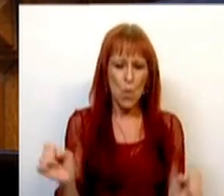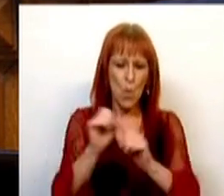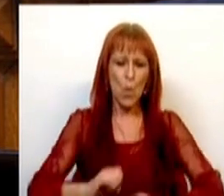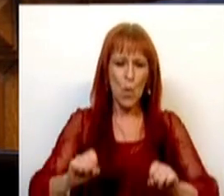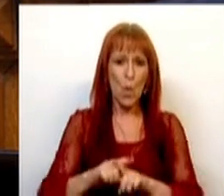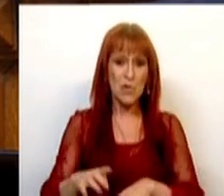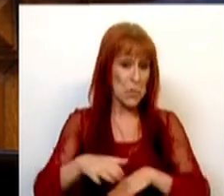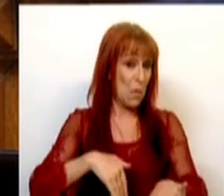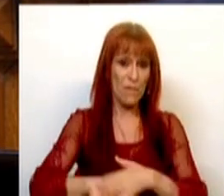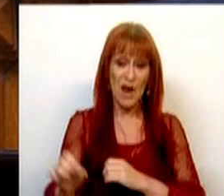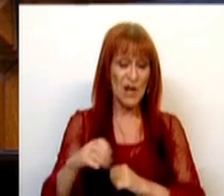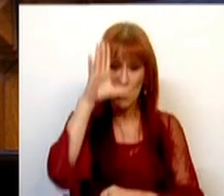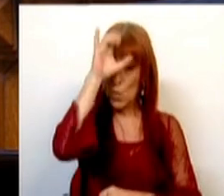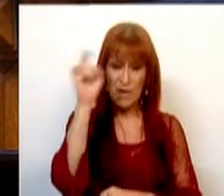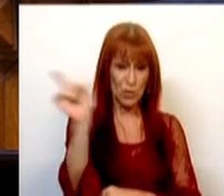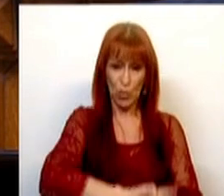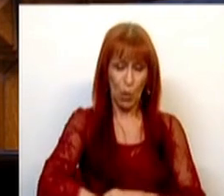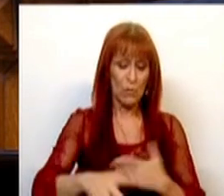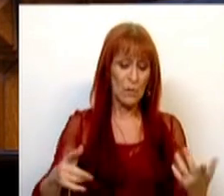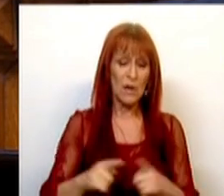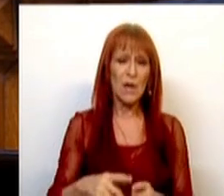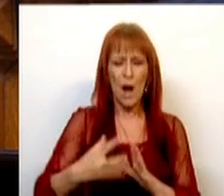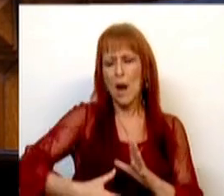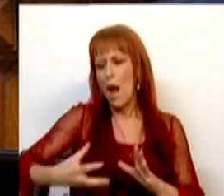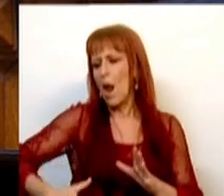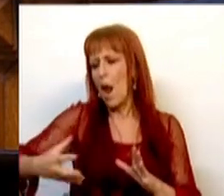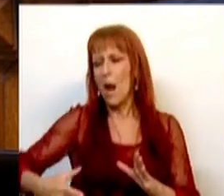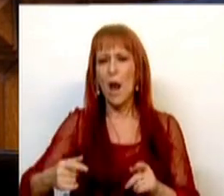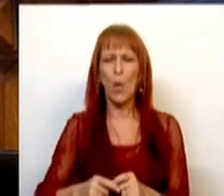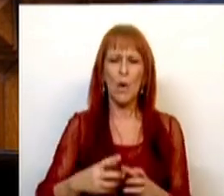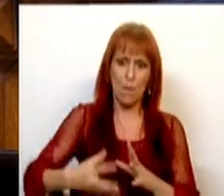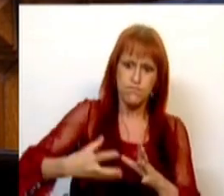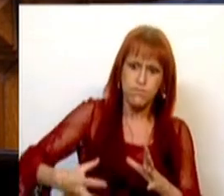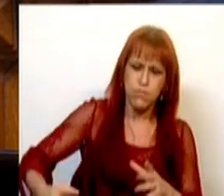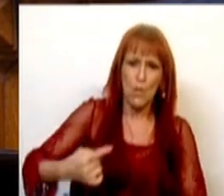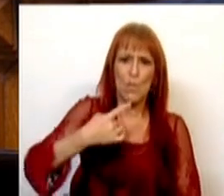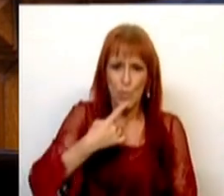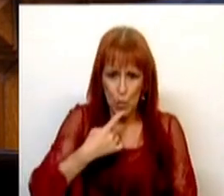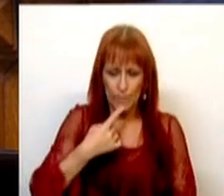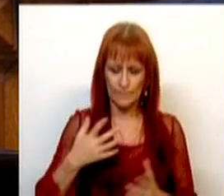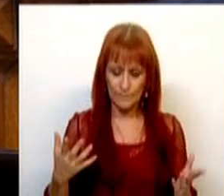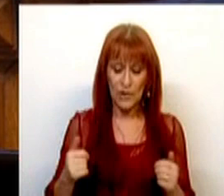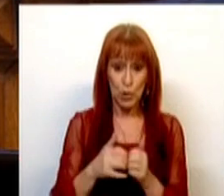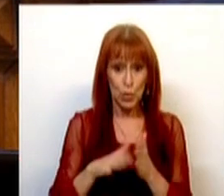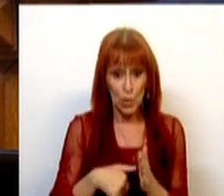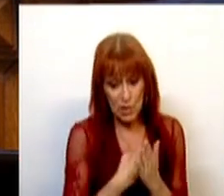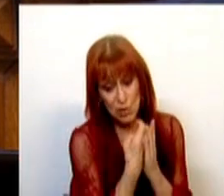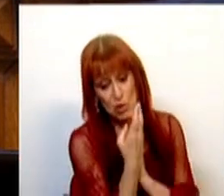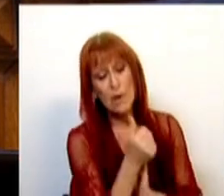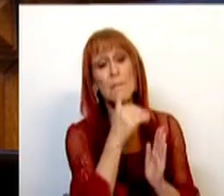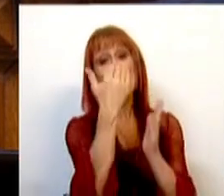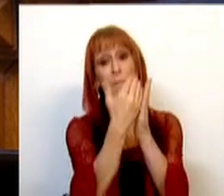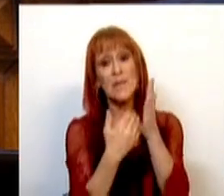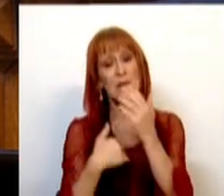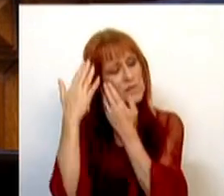ausência ou inação do governo e da burocracia kafkiana. Ora, em relação a todas estas medidas, eu penso